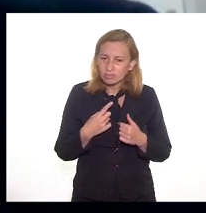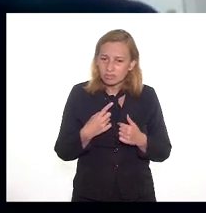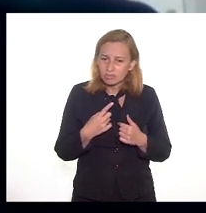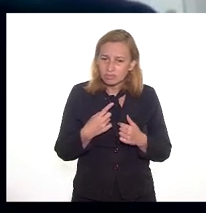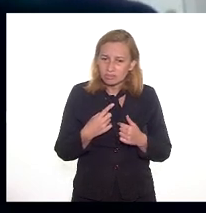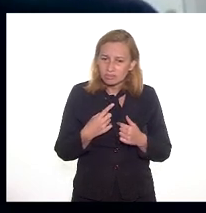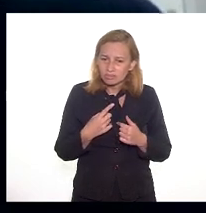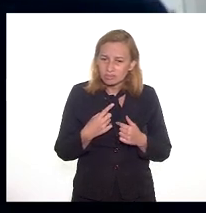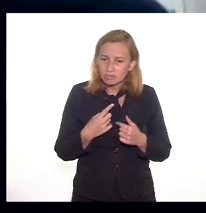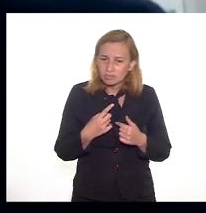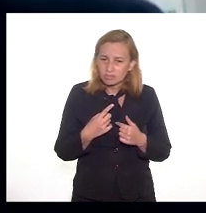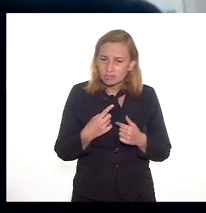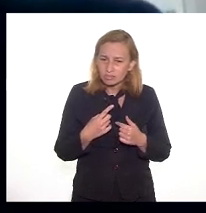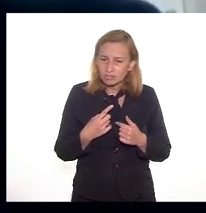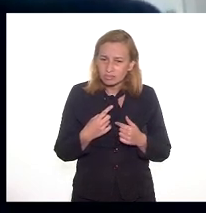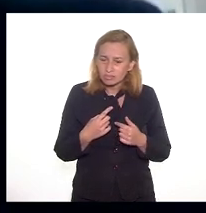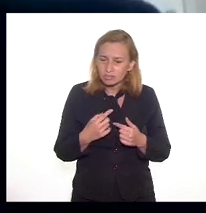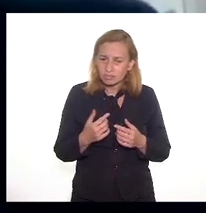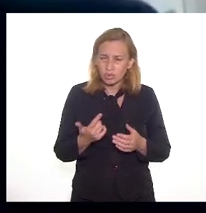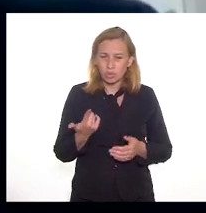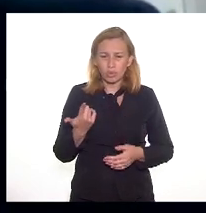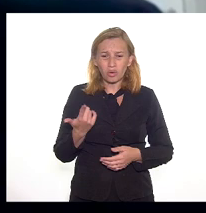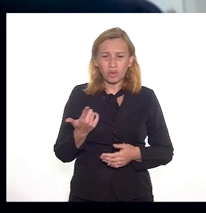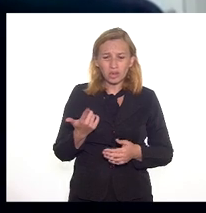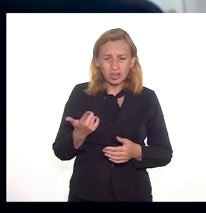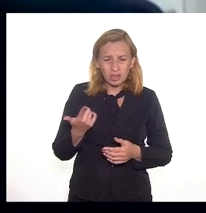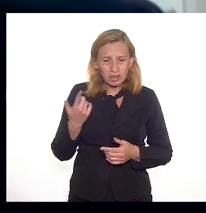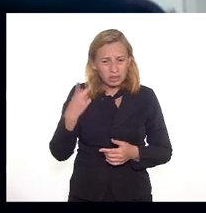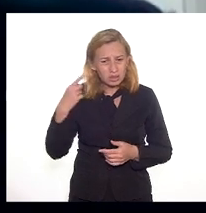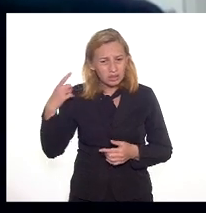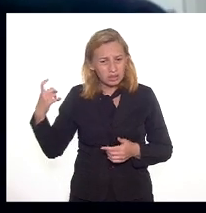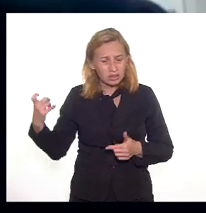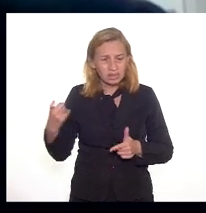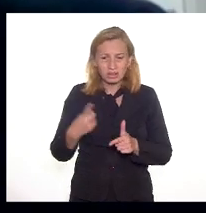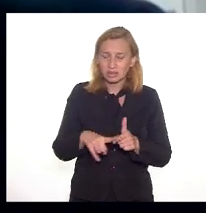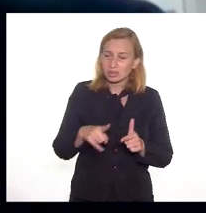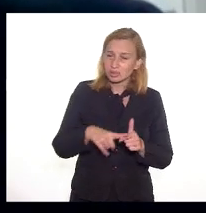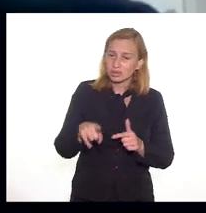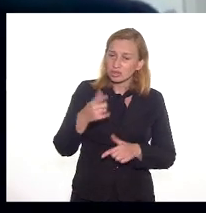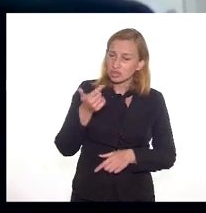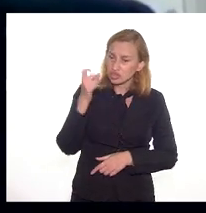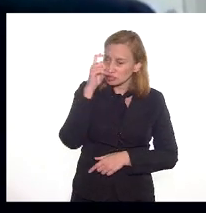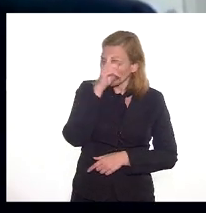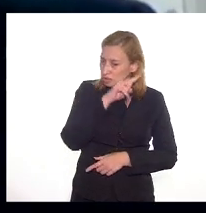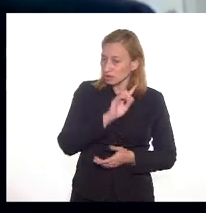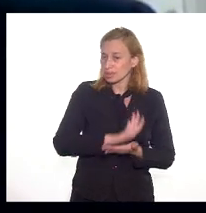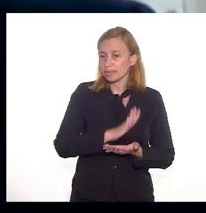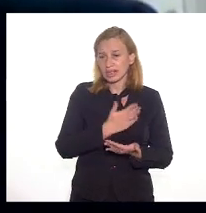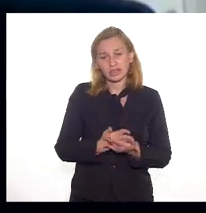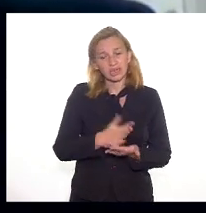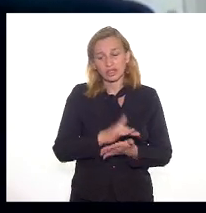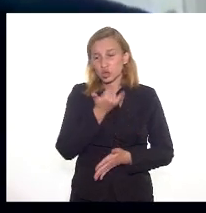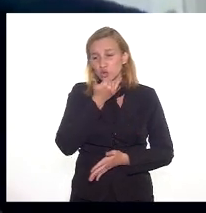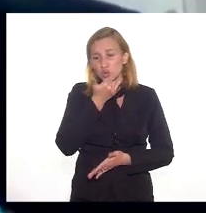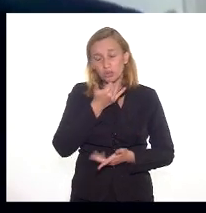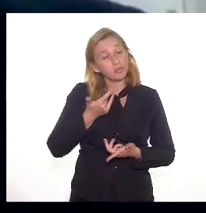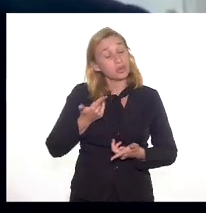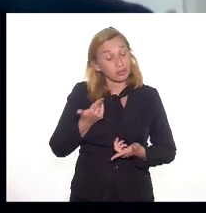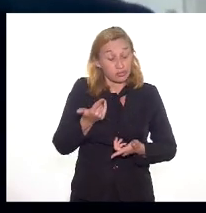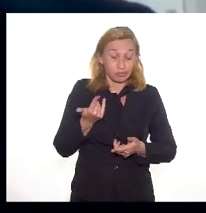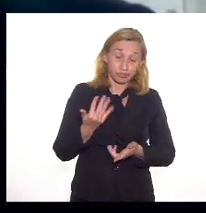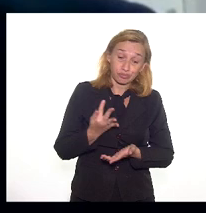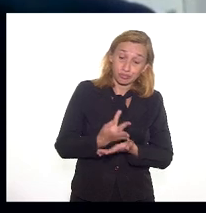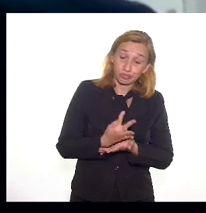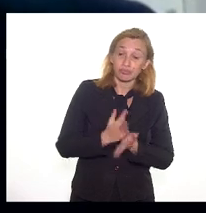seja bem-sucedida é ótima, né? Novamente, a gente quer cumprir o conteúdo local aí com